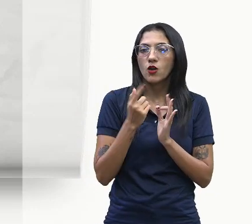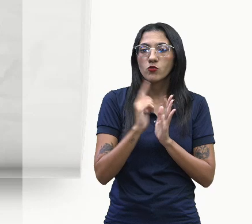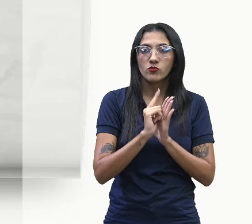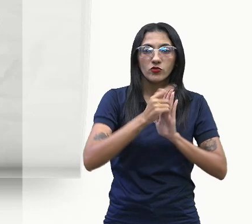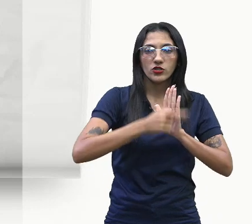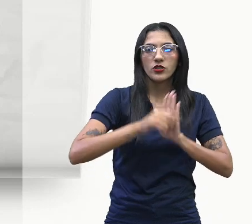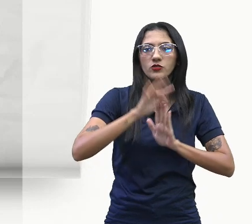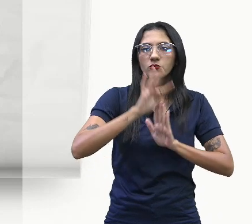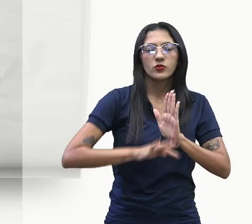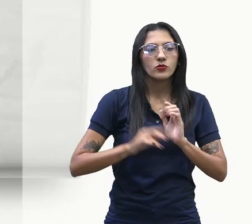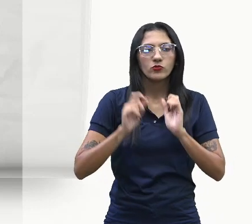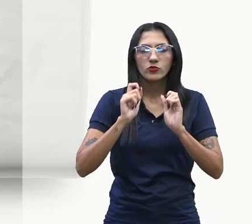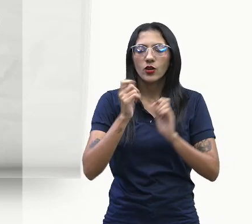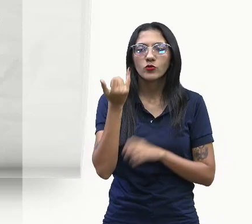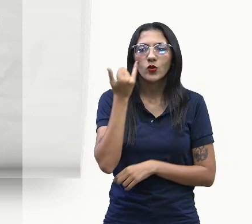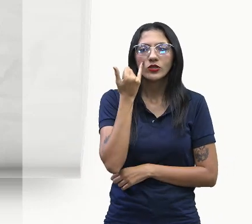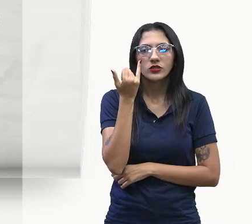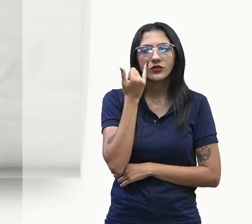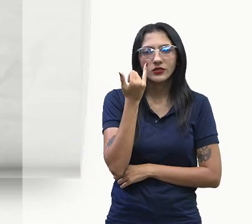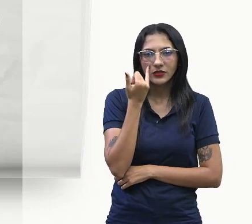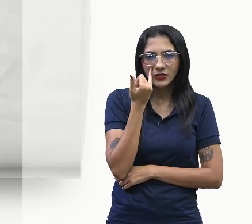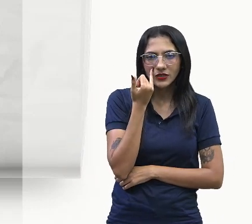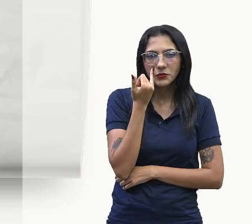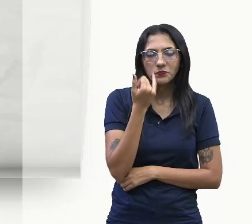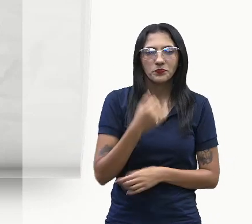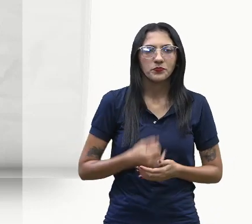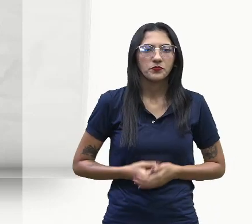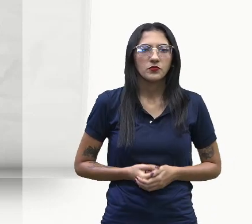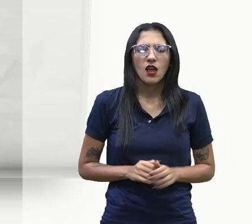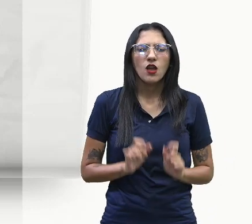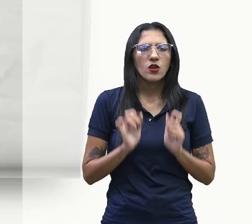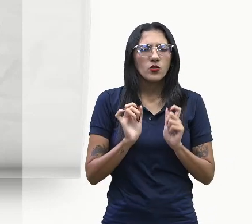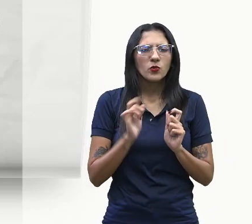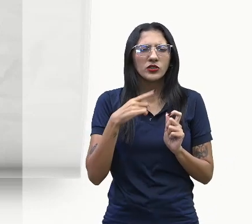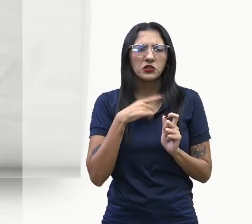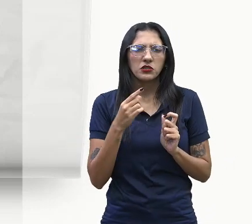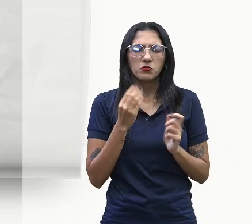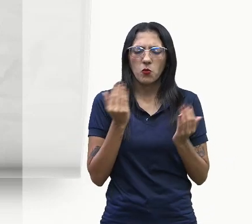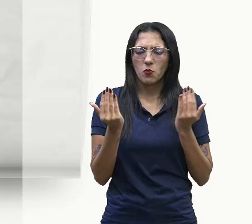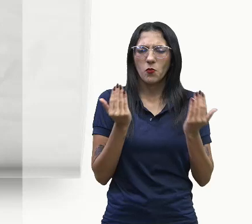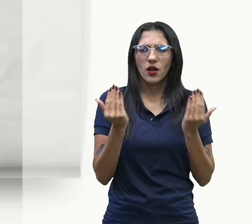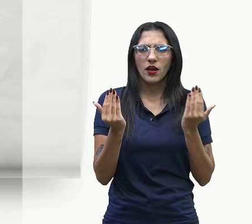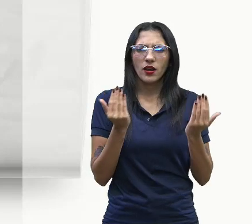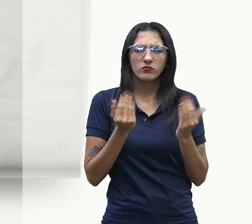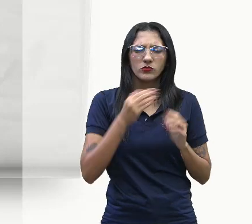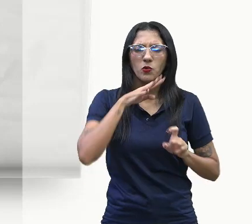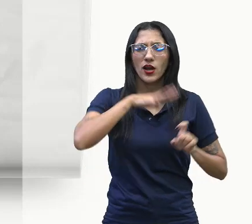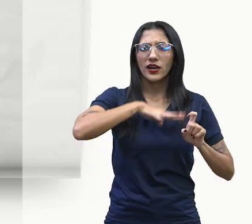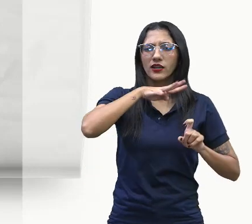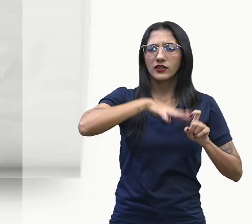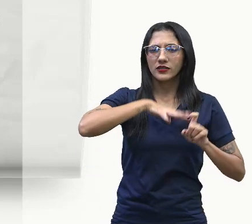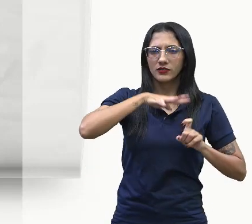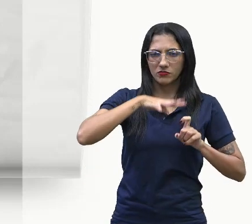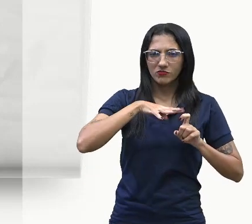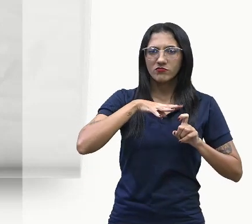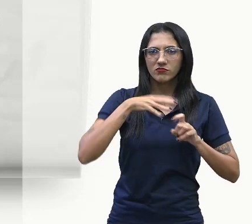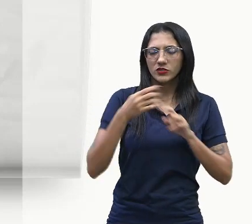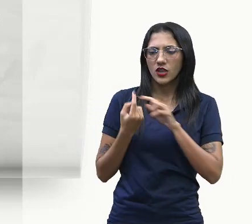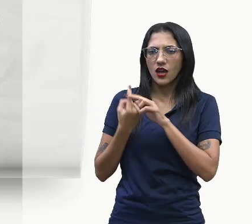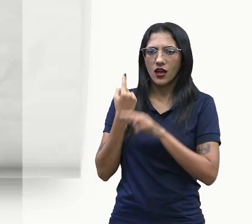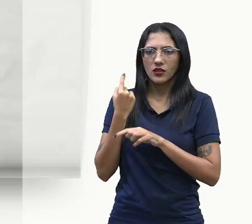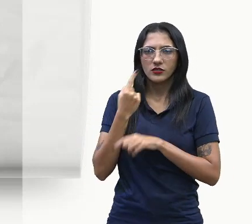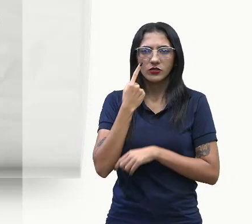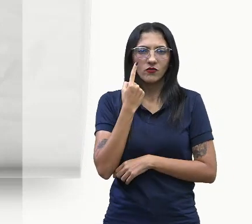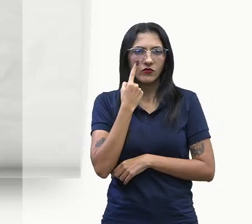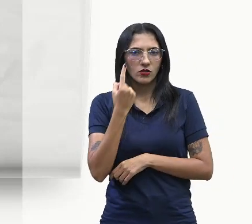textual, notícia, e o que eles têm em comum com a lenda que nós acabamos de ver